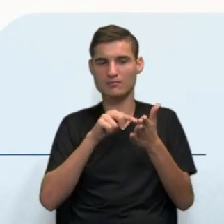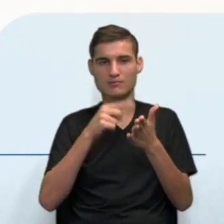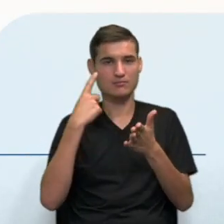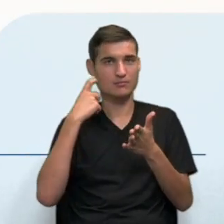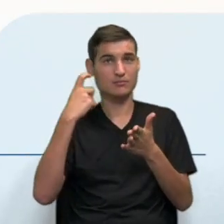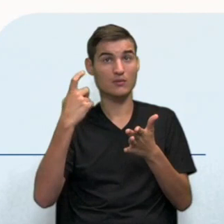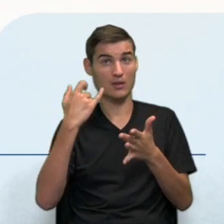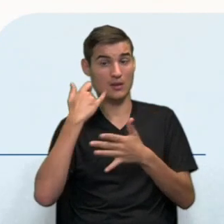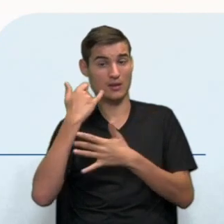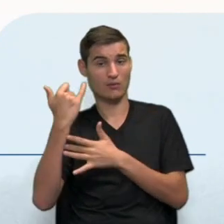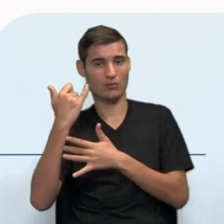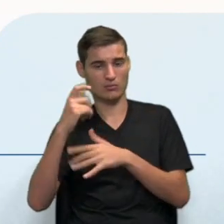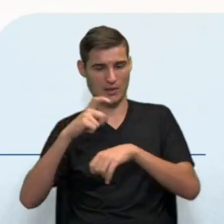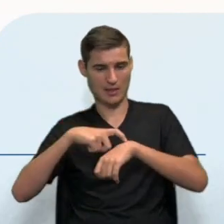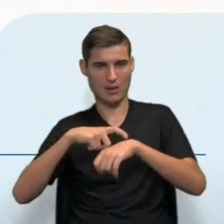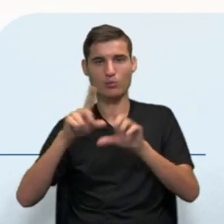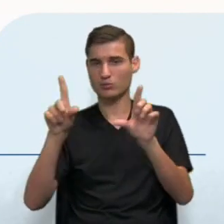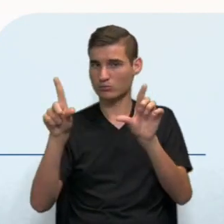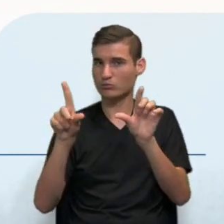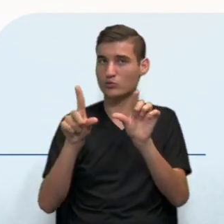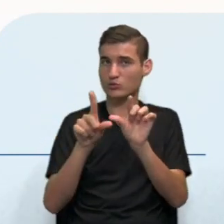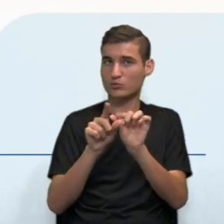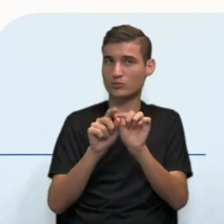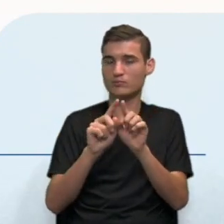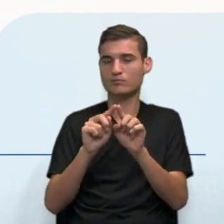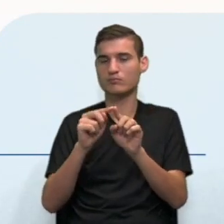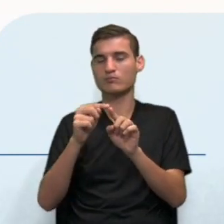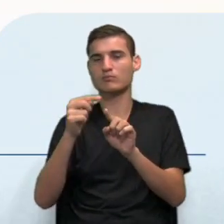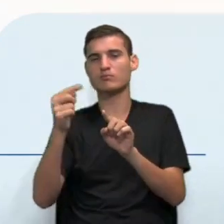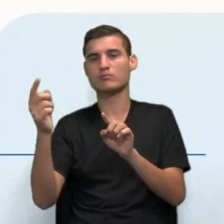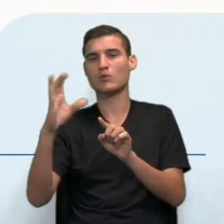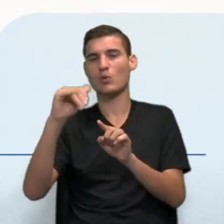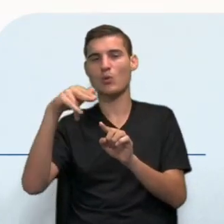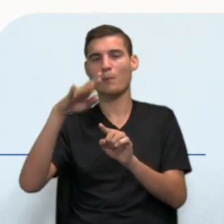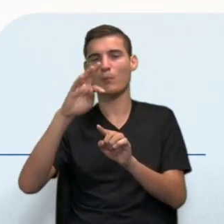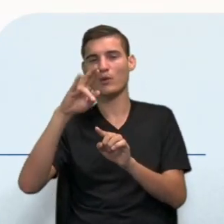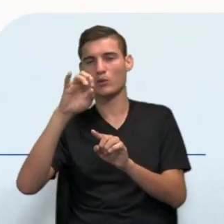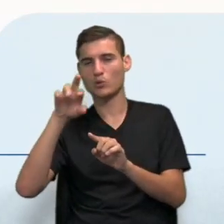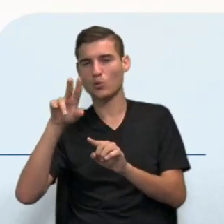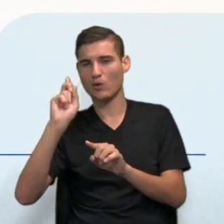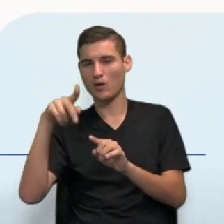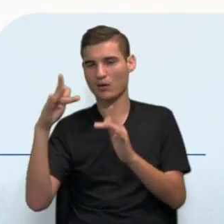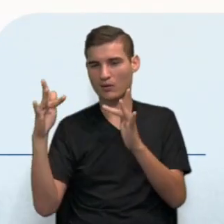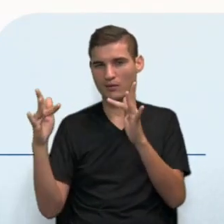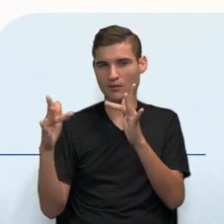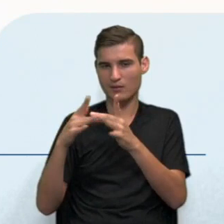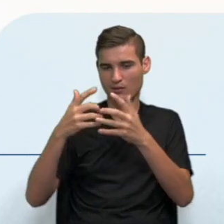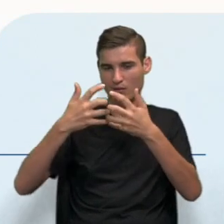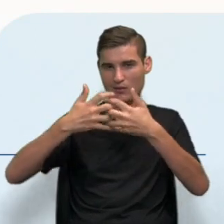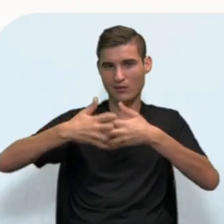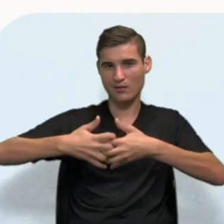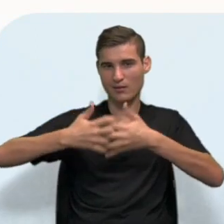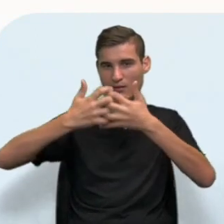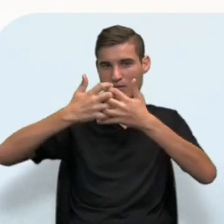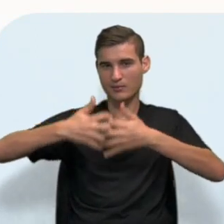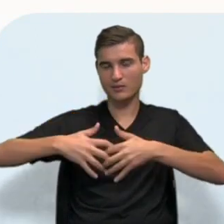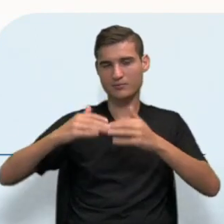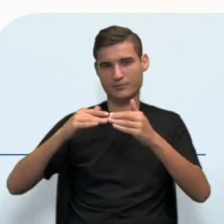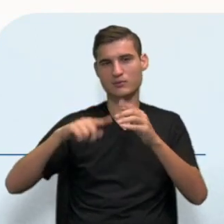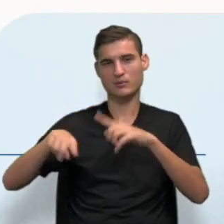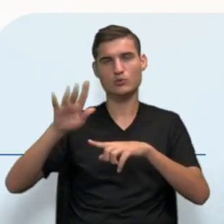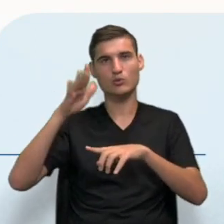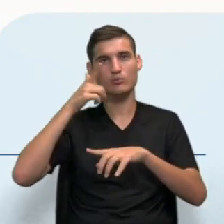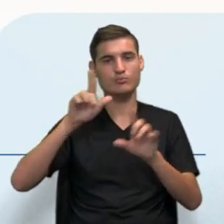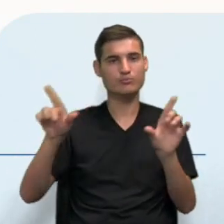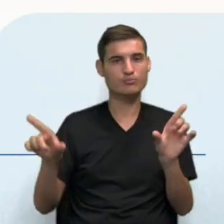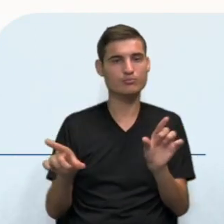diminuiu. E depois, com o computador eletromecânico, diminuiu mais ainda. E depois,